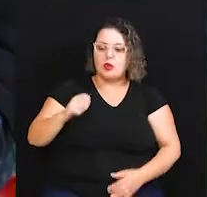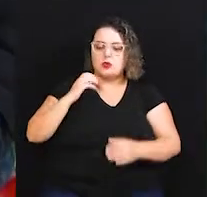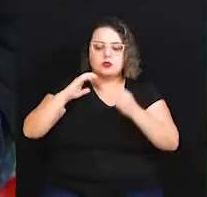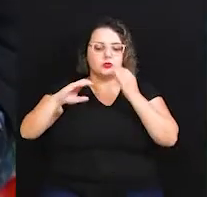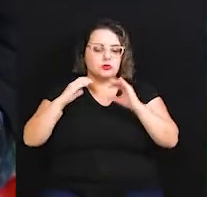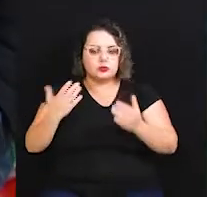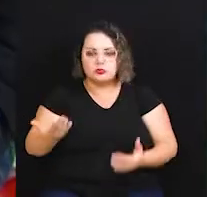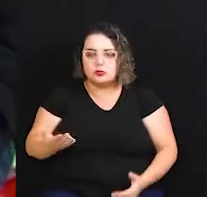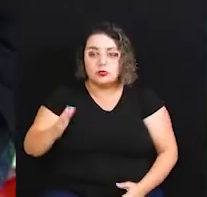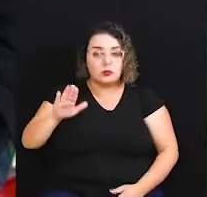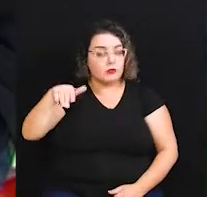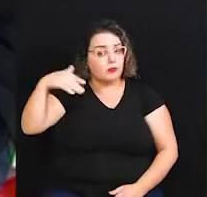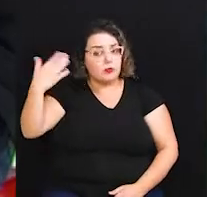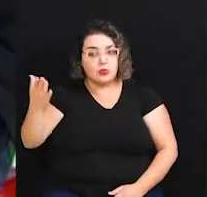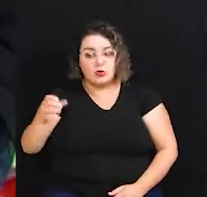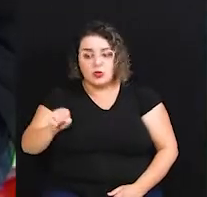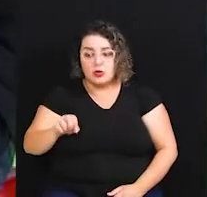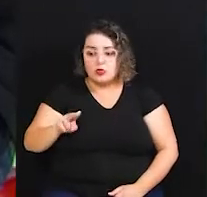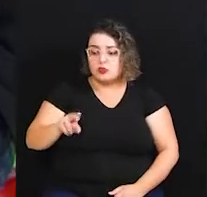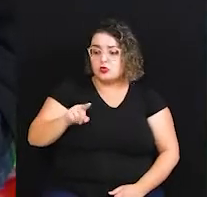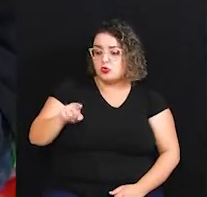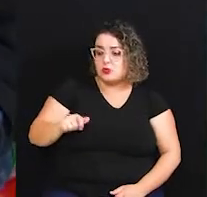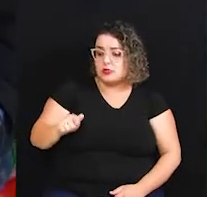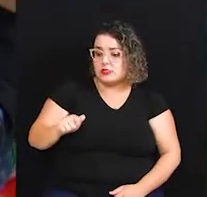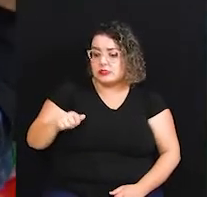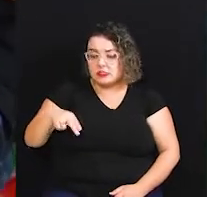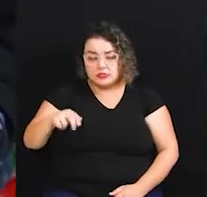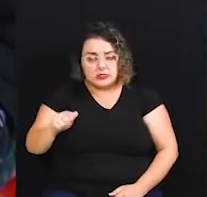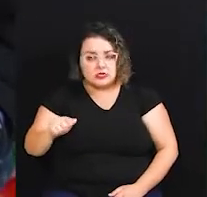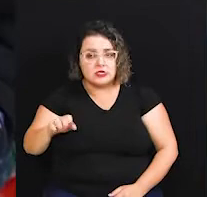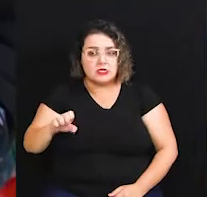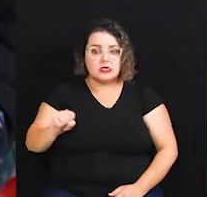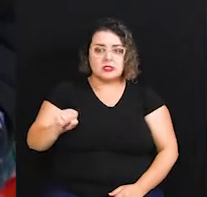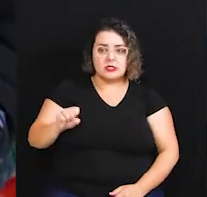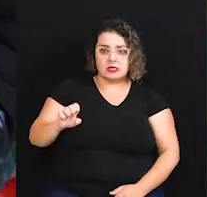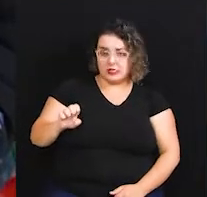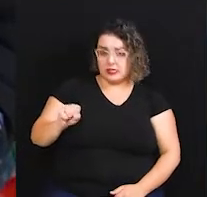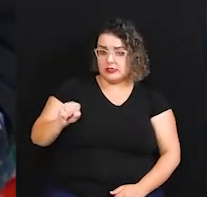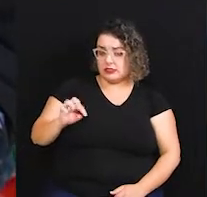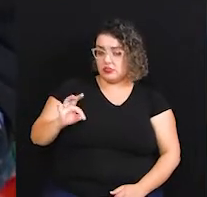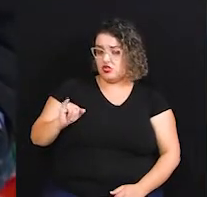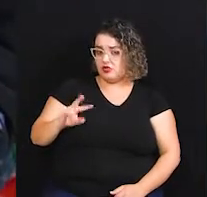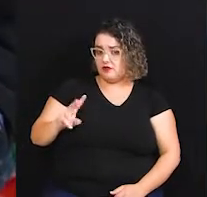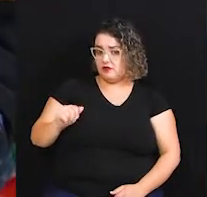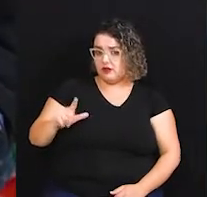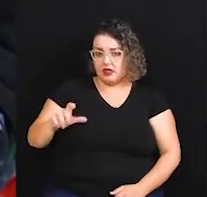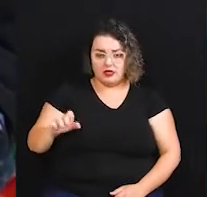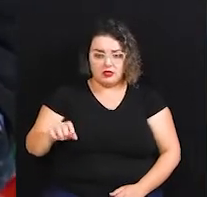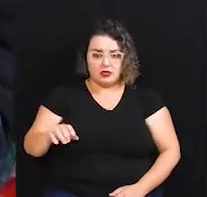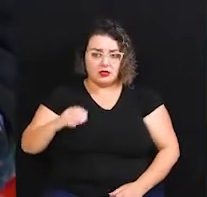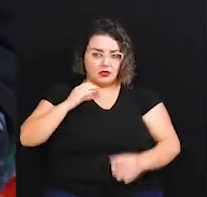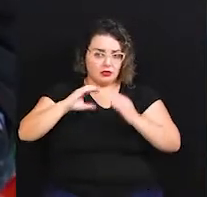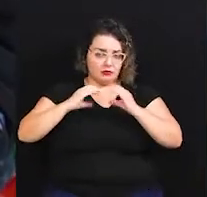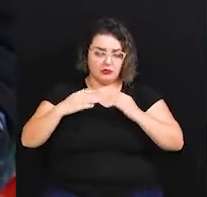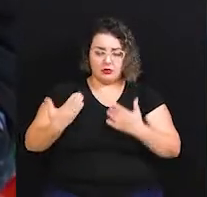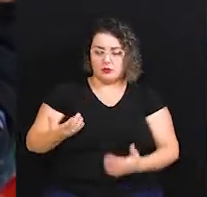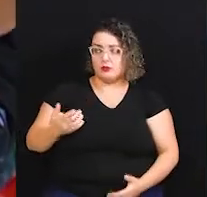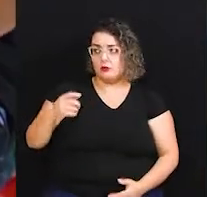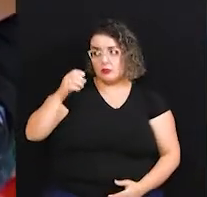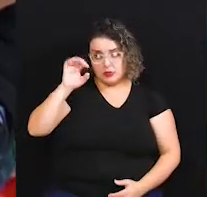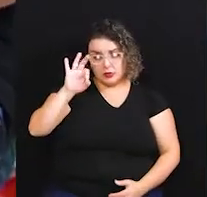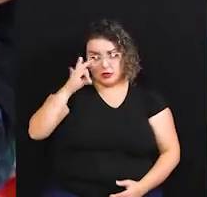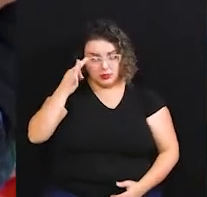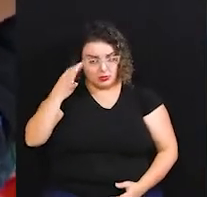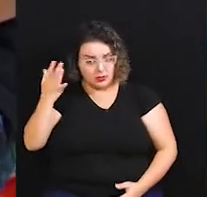com cantores internacionais como Susanna Stivali, né? Cantora italiana, e parcerias em